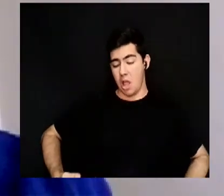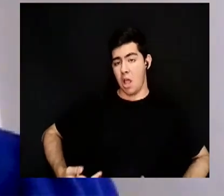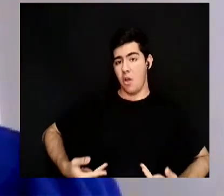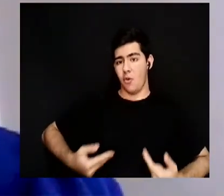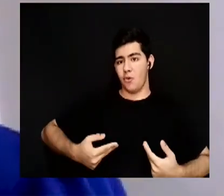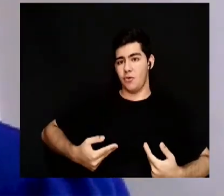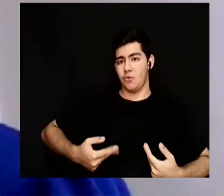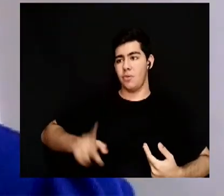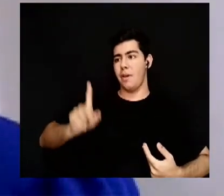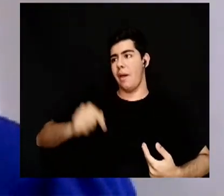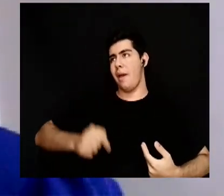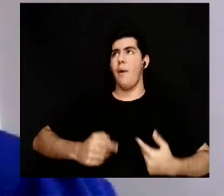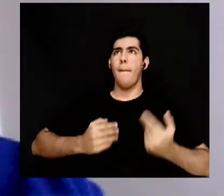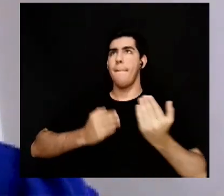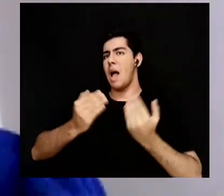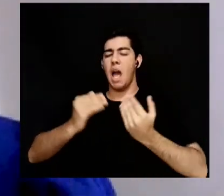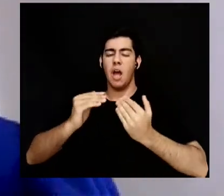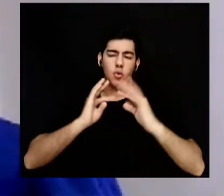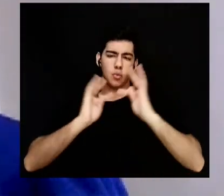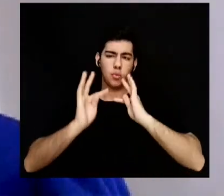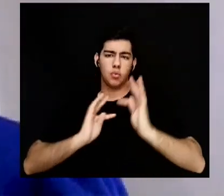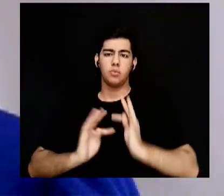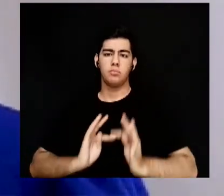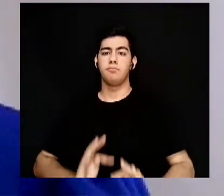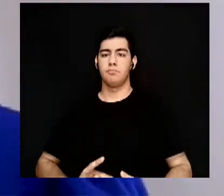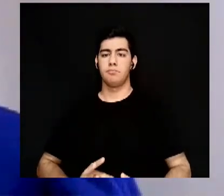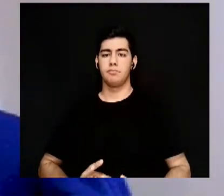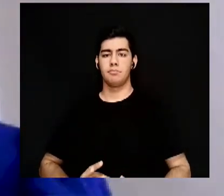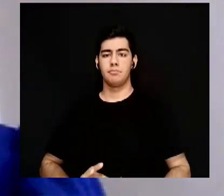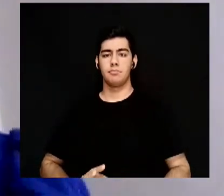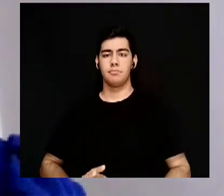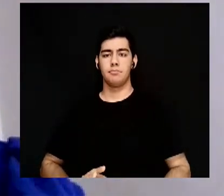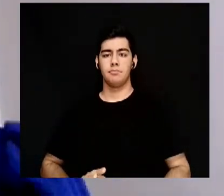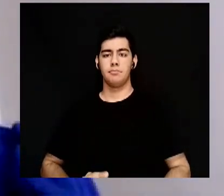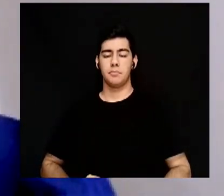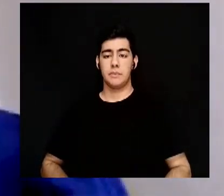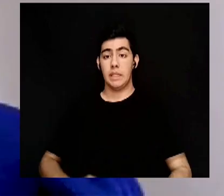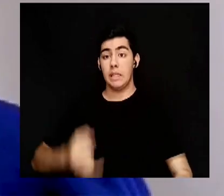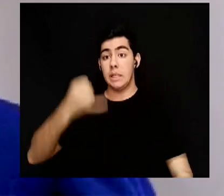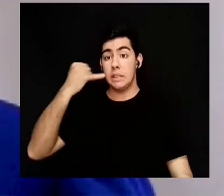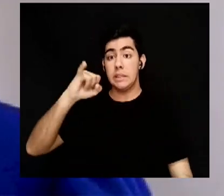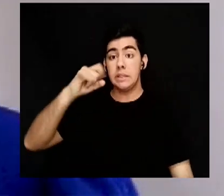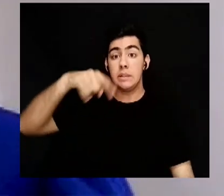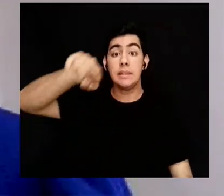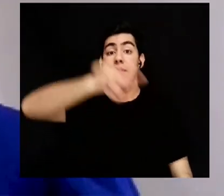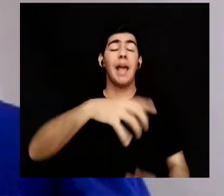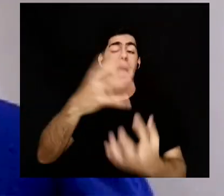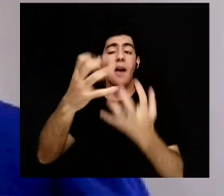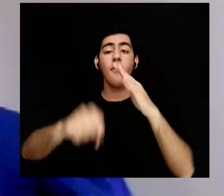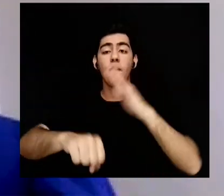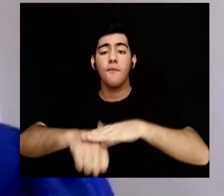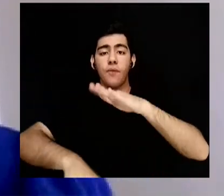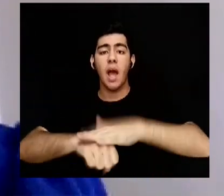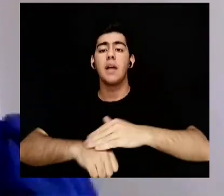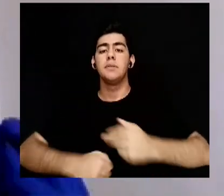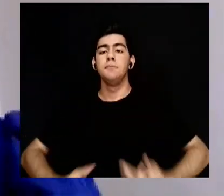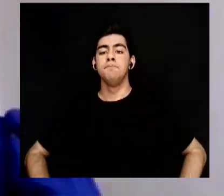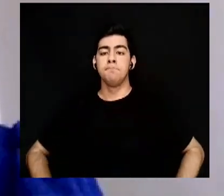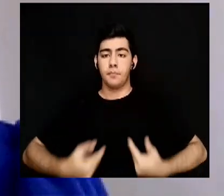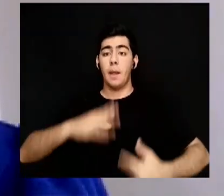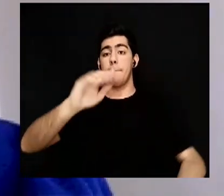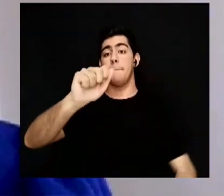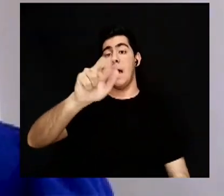acho que é o mais importante quando a pessoa quer se submeter à cirurgia bariátrica. É uma ótima opção de tratamento, não